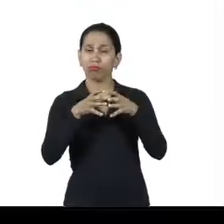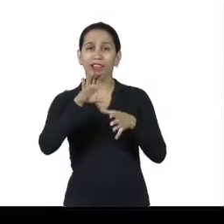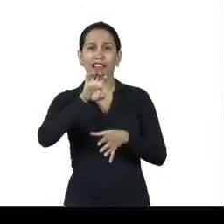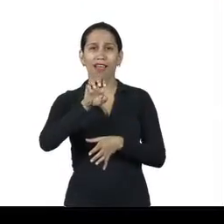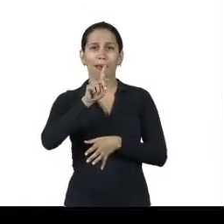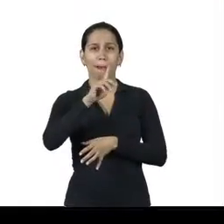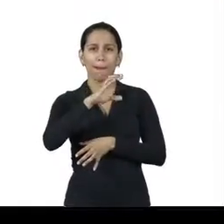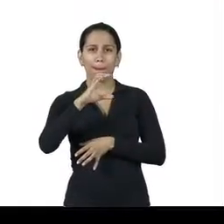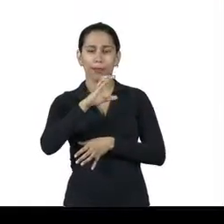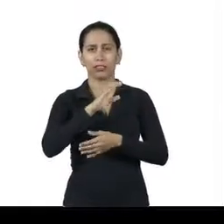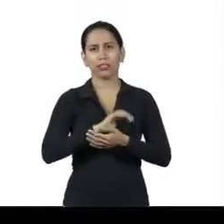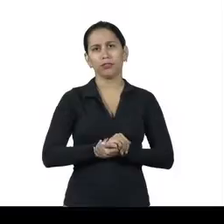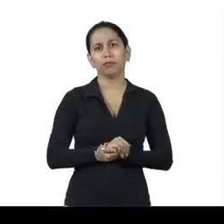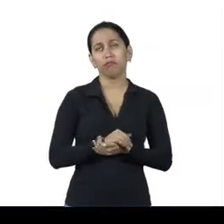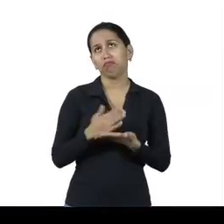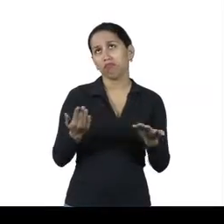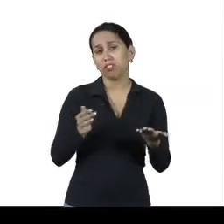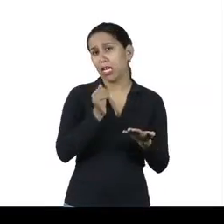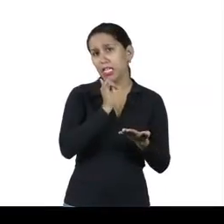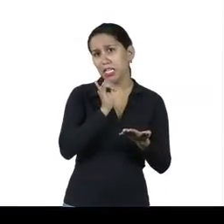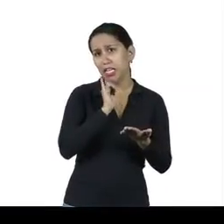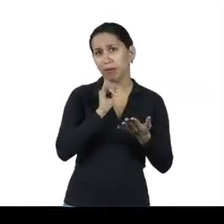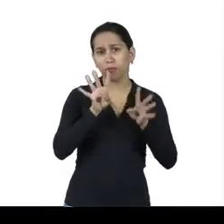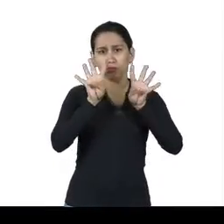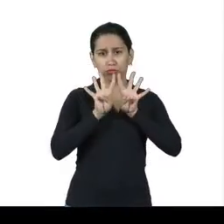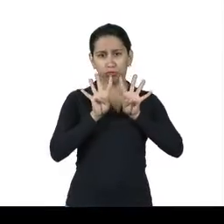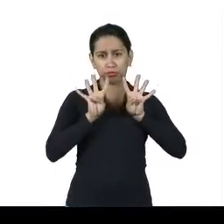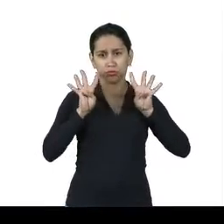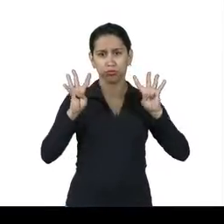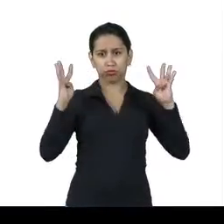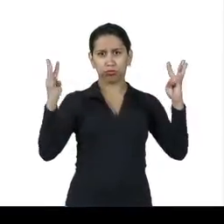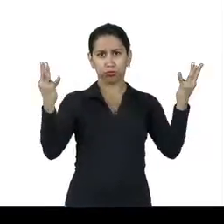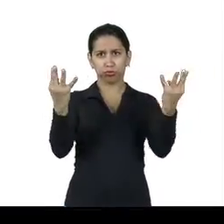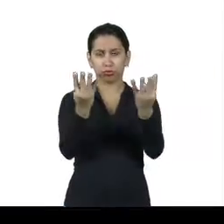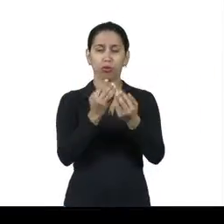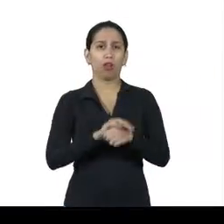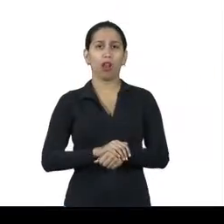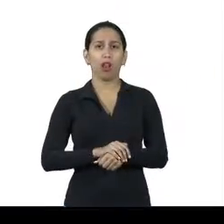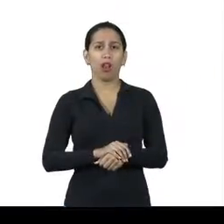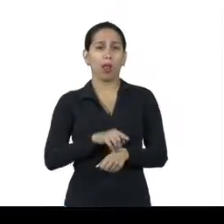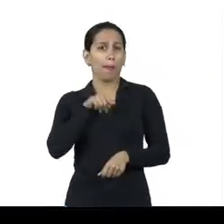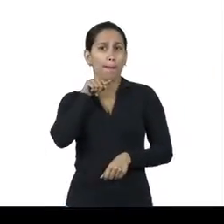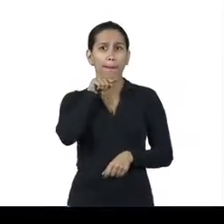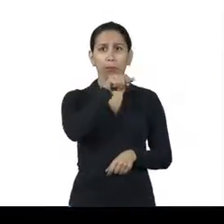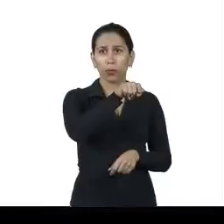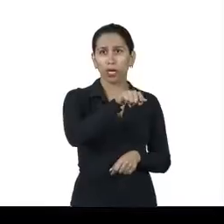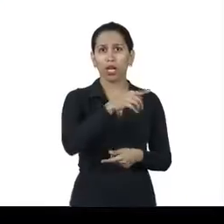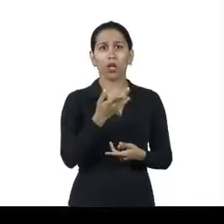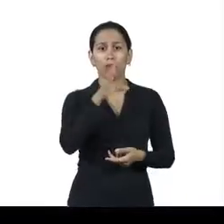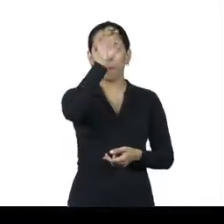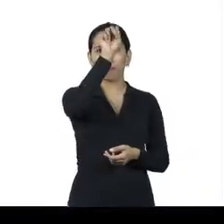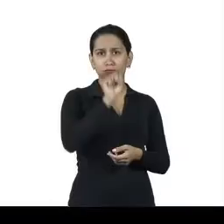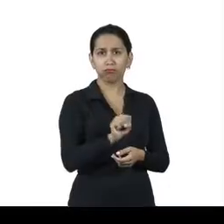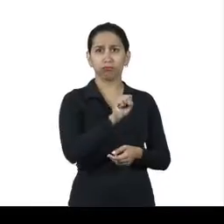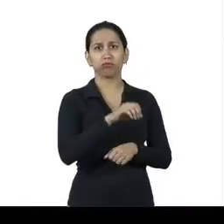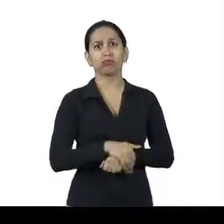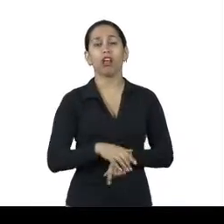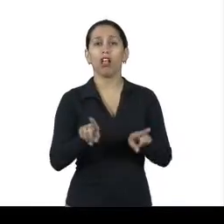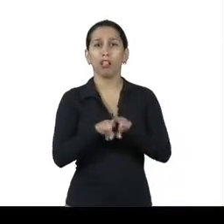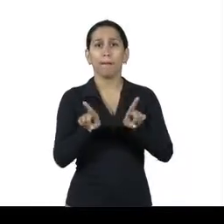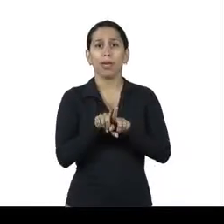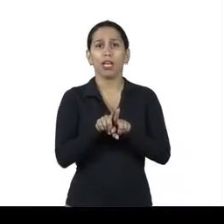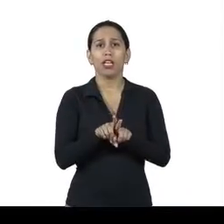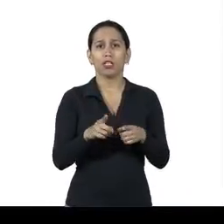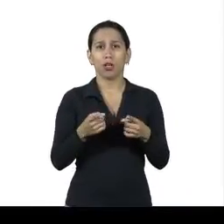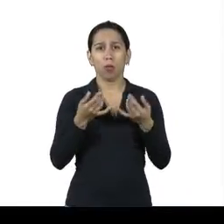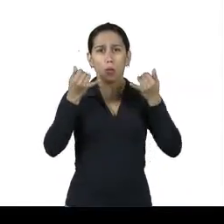EPCs. Alguns exemplos são as grades nas máquinas, botão ou cordão de parada de emergência e isolamento acústico